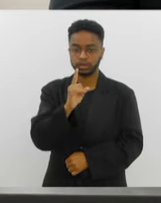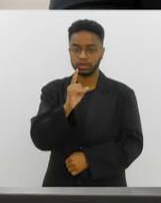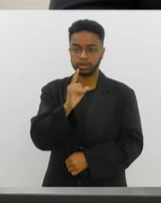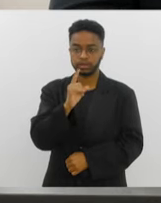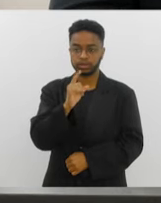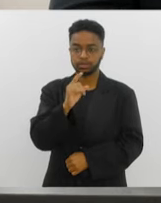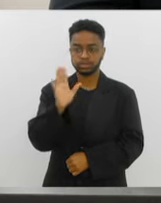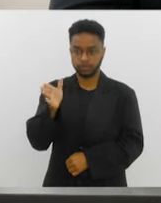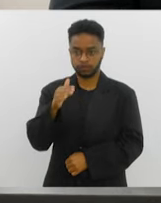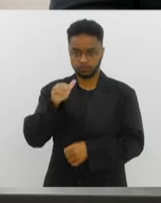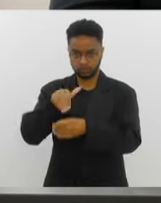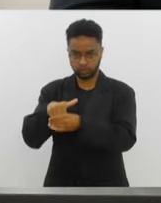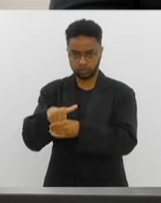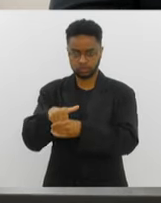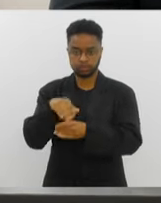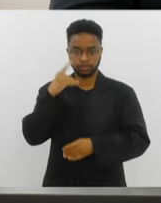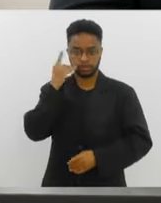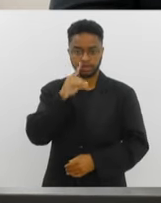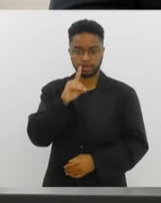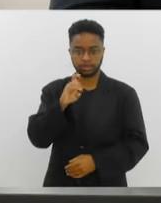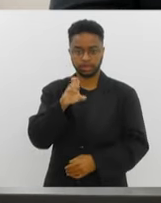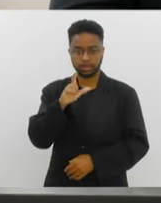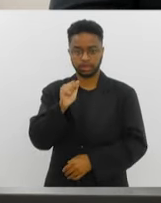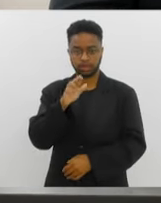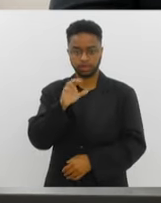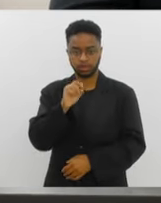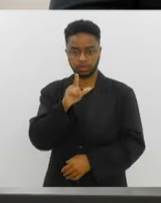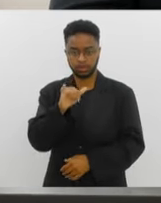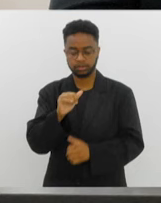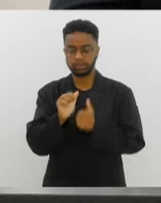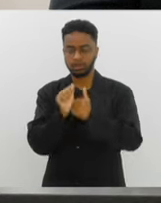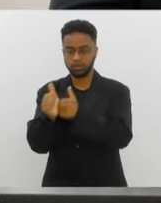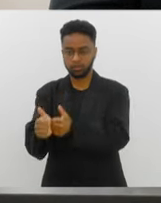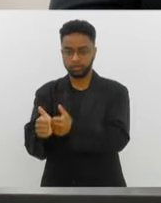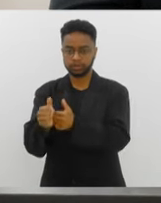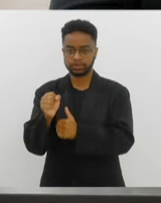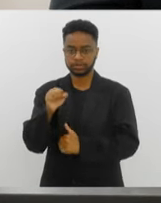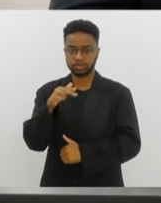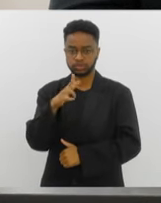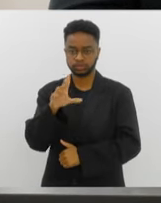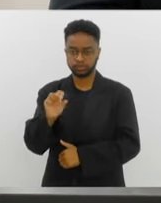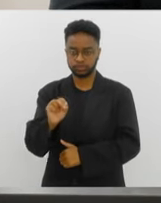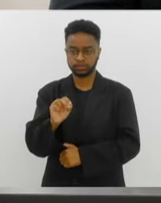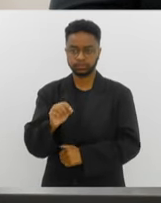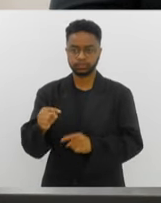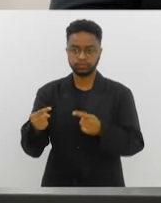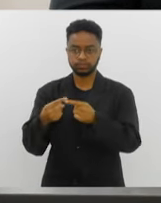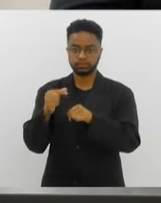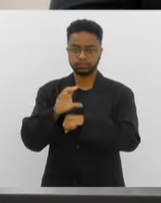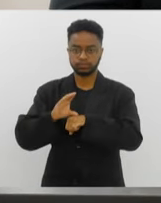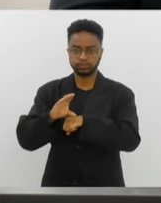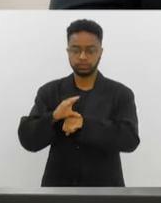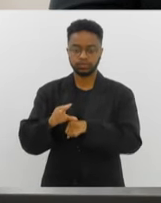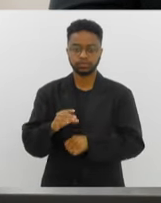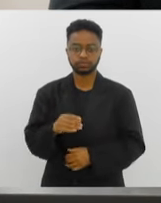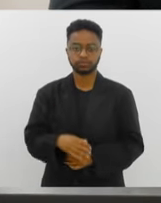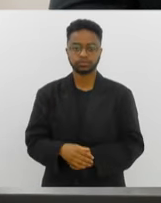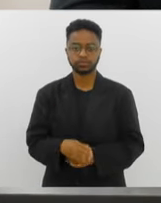Cozzolino já votou. Deputado Delaroli. Eu acompanho o relator do Serginho. Pela constitucionalidade, acompanho o relator. Como